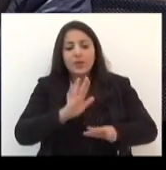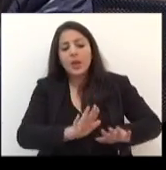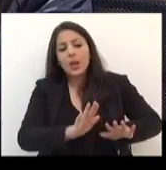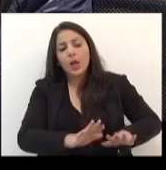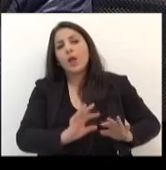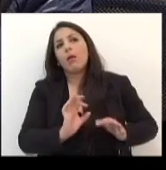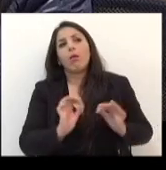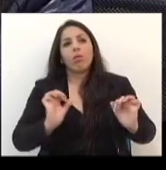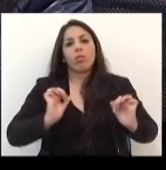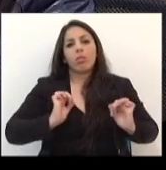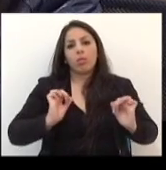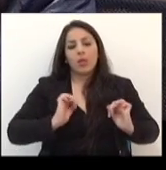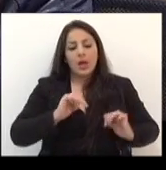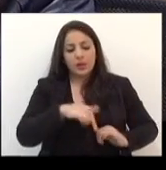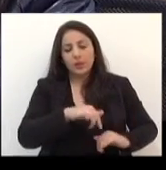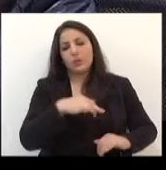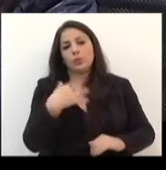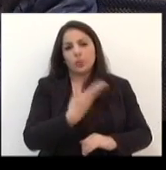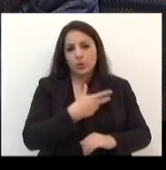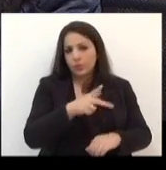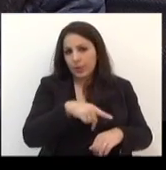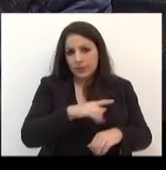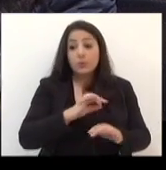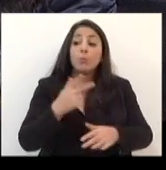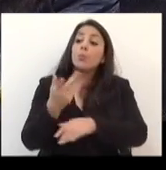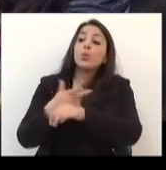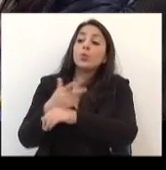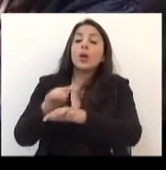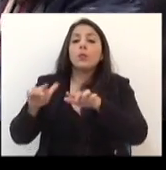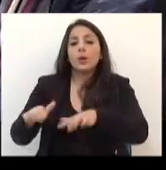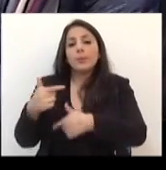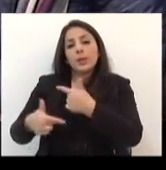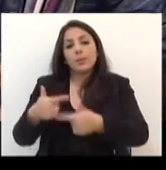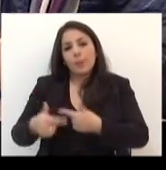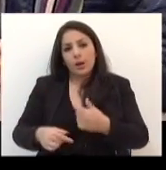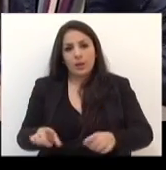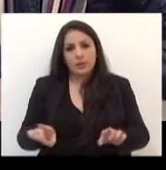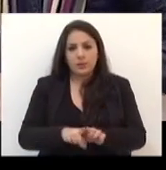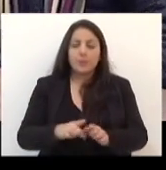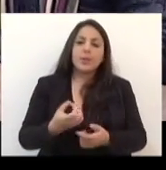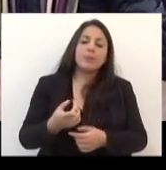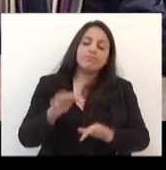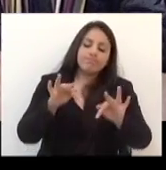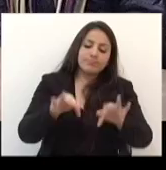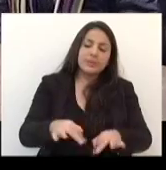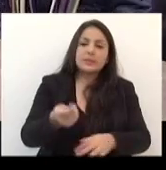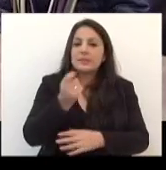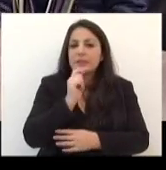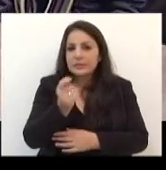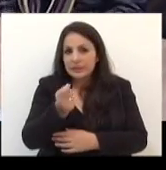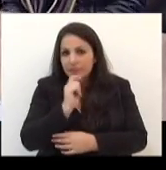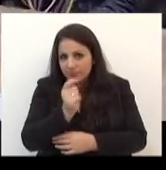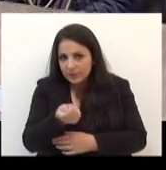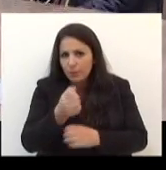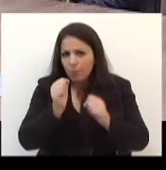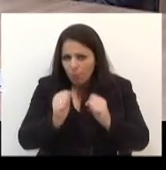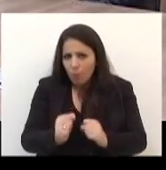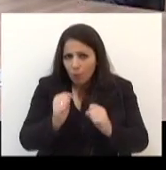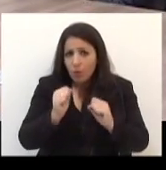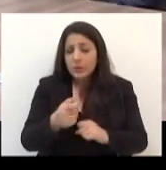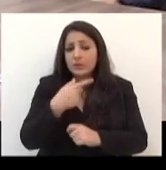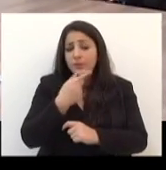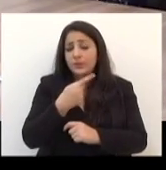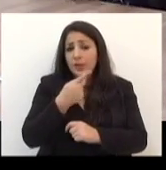no nosso estado, no nosso território. Vereador Paulo Pontual, então, para encerrarmos a entrevista, o que o senhor pode afirmar, o que o senhor